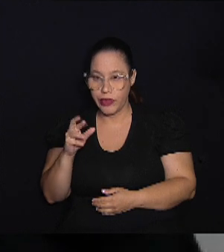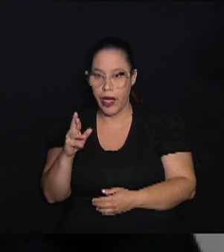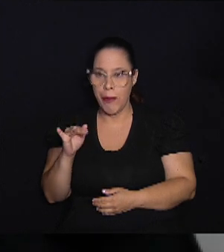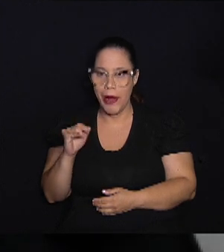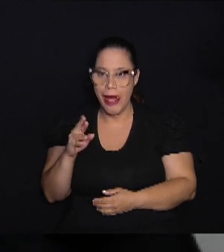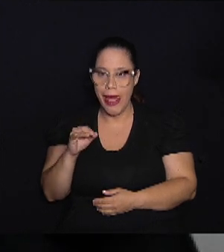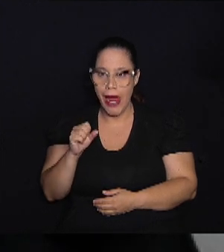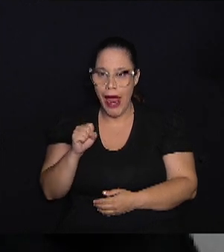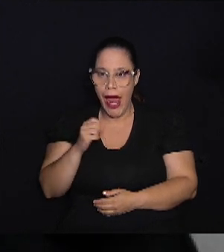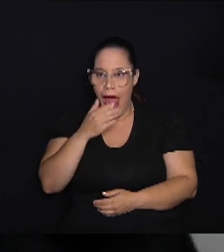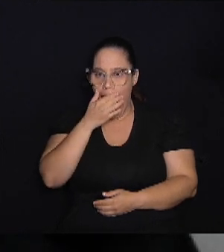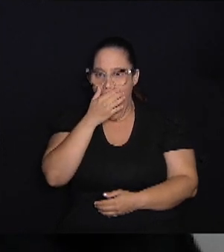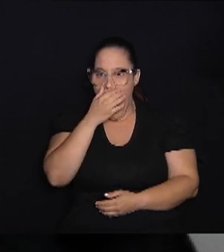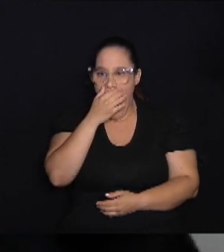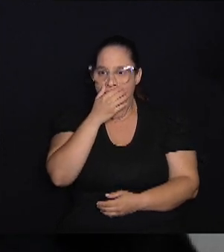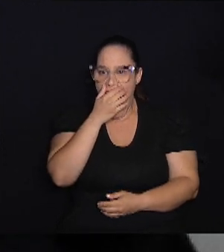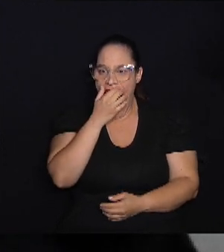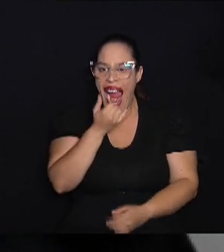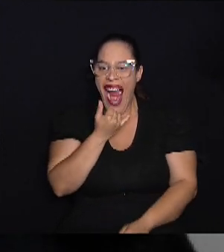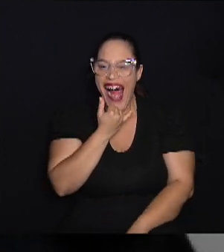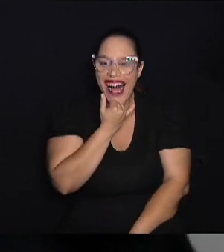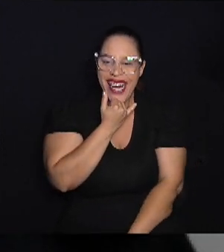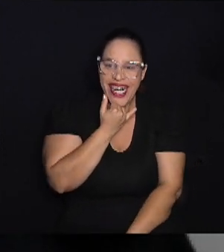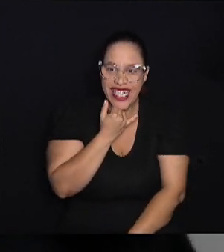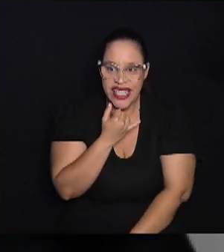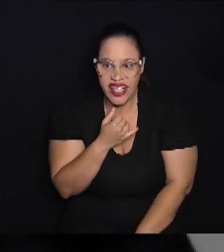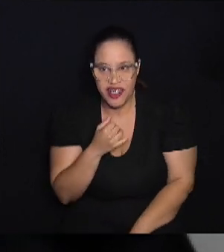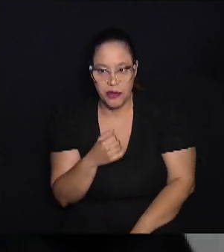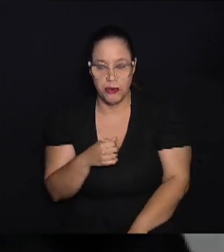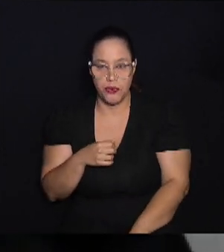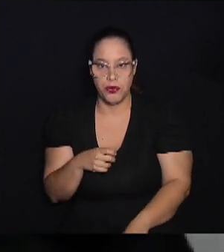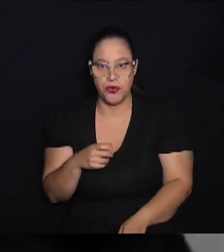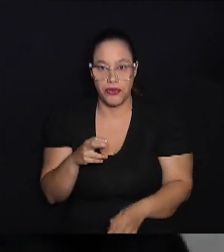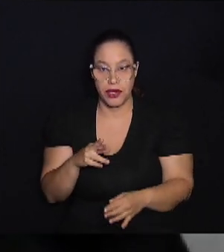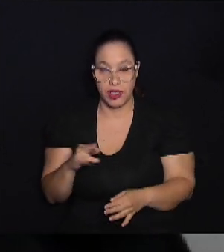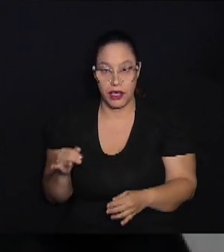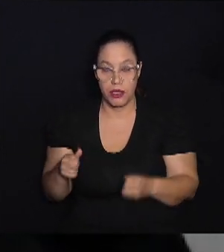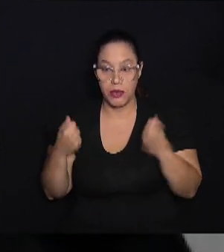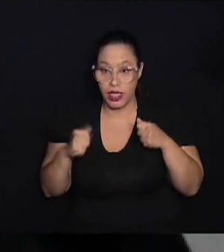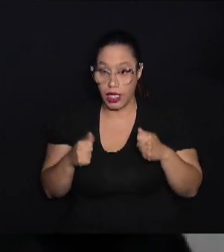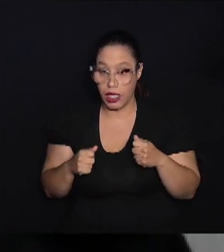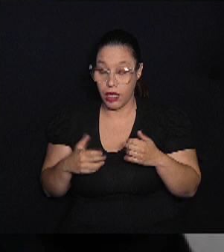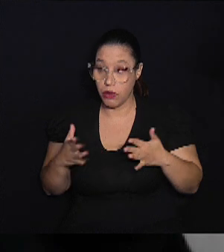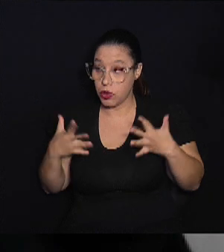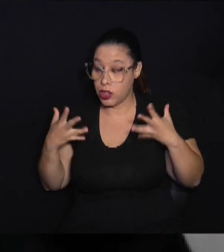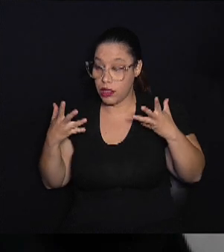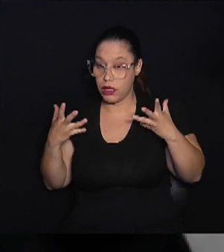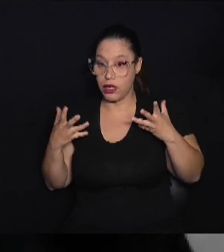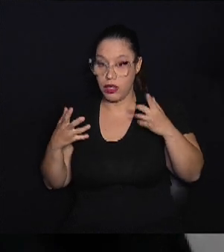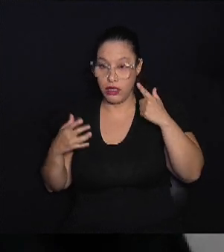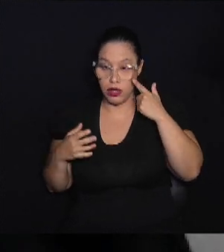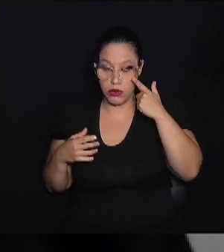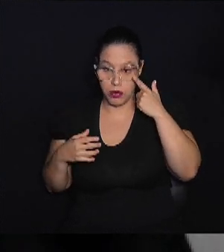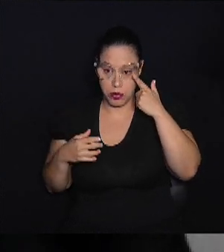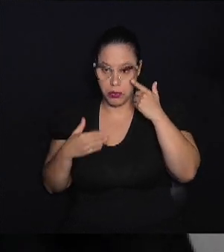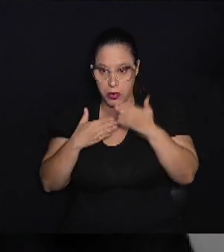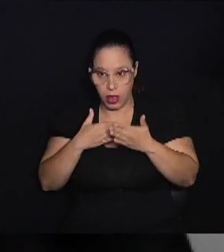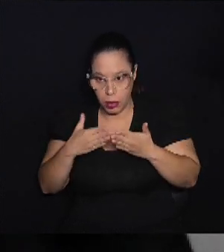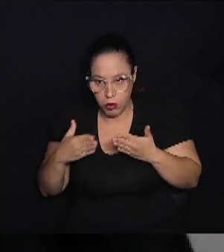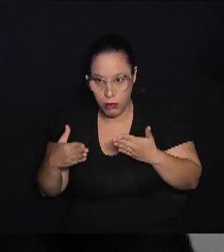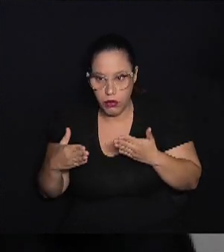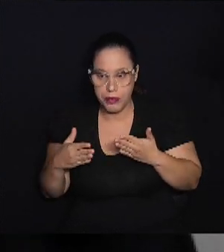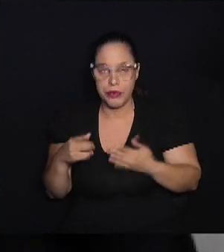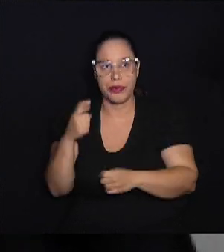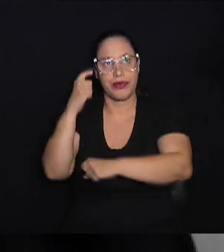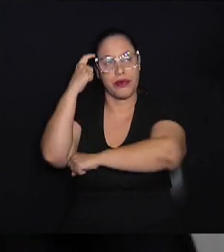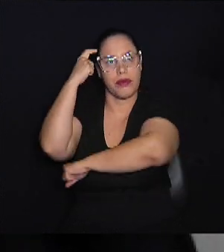fertilidade, porque as células precisam de energia, tem uma demanda energética muito importante, mas a gente tem que